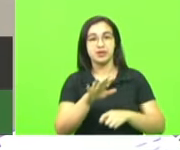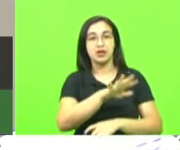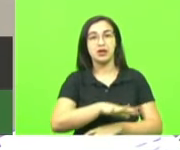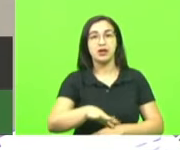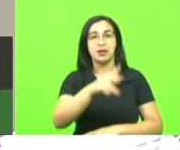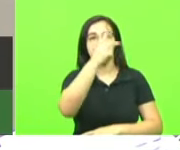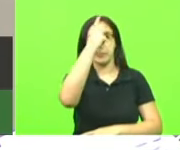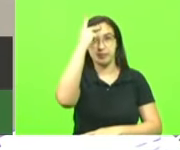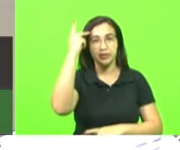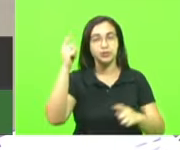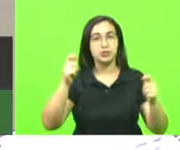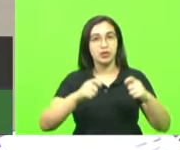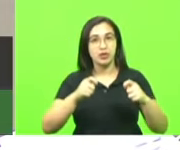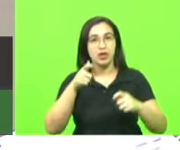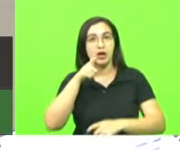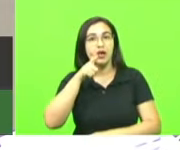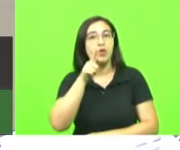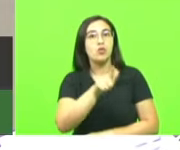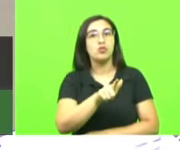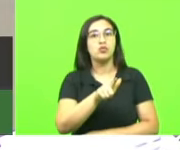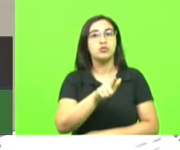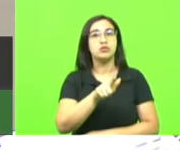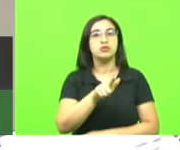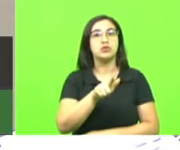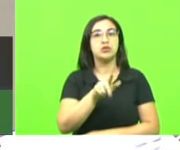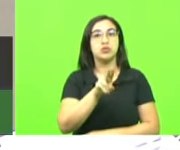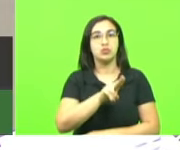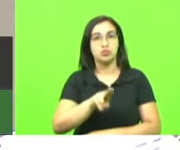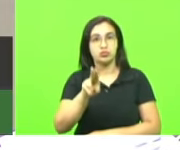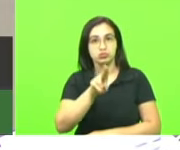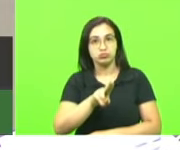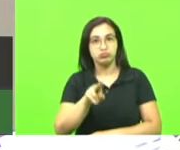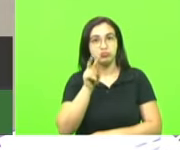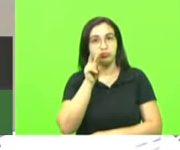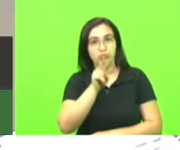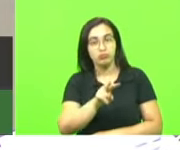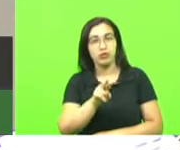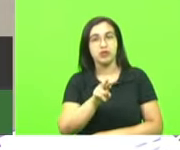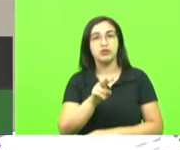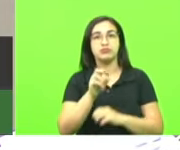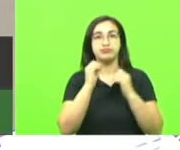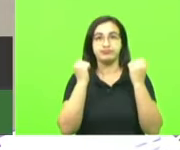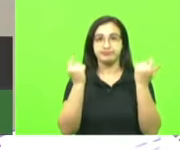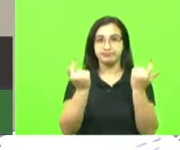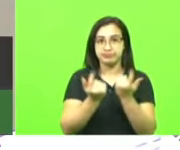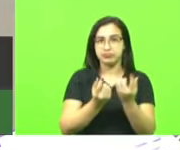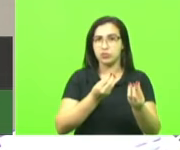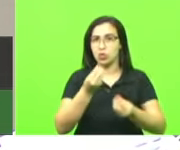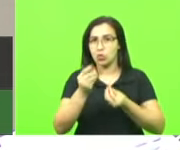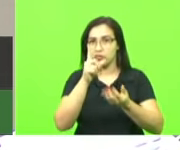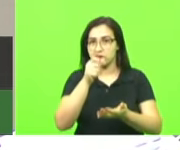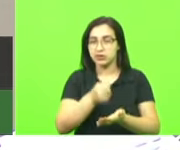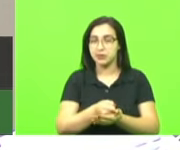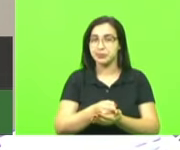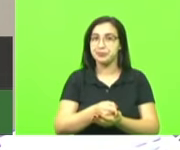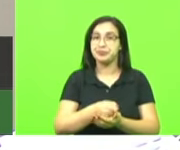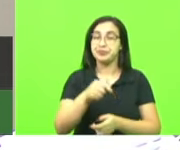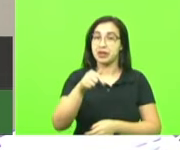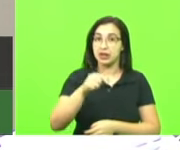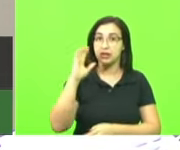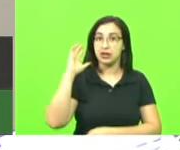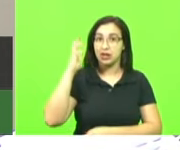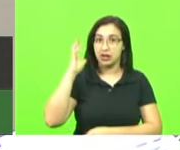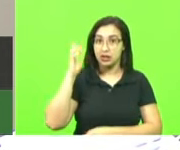pessoas tenha acesso aos atos legislativos. É importante destacar que a LESC, por meio da rádio, a